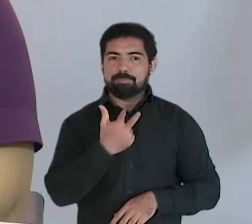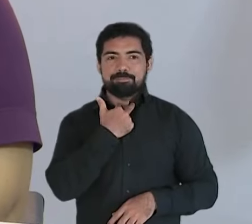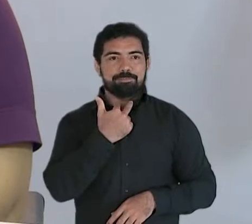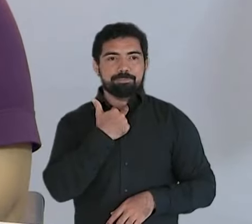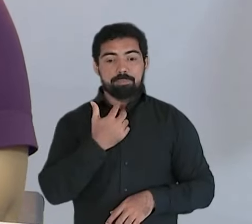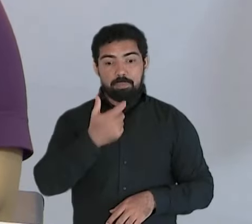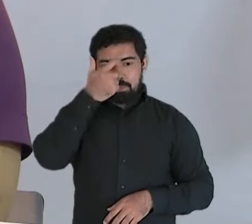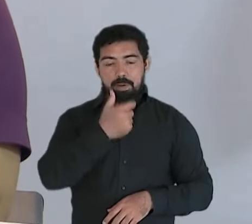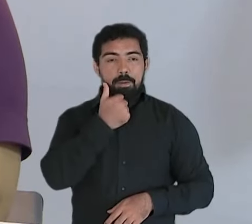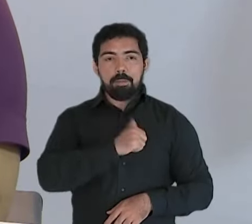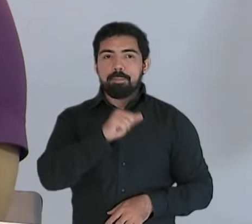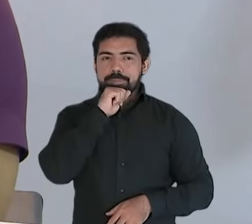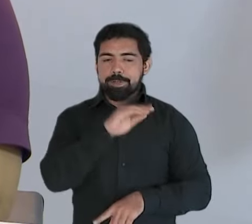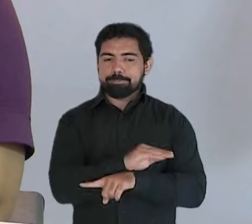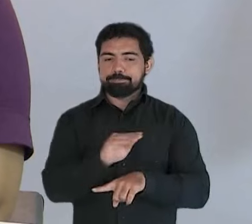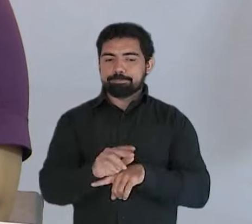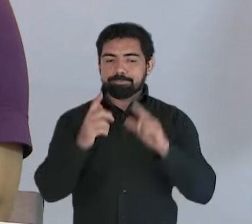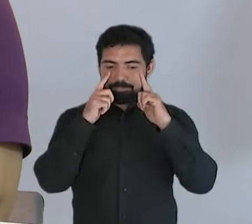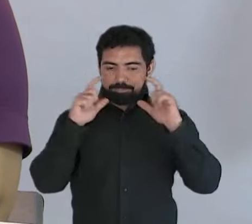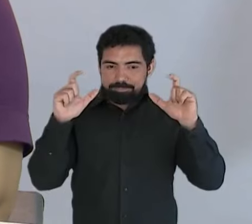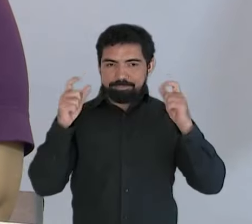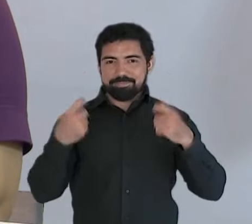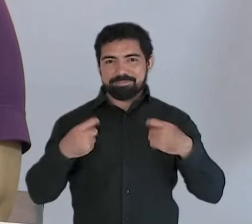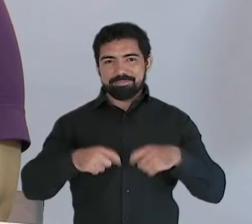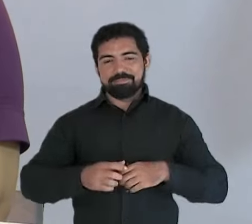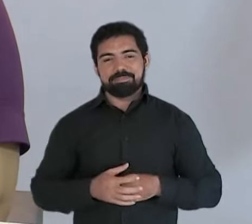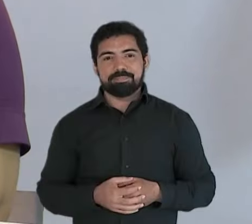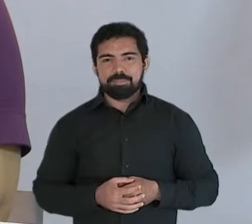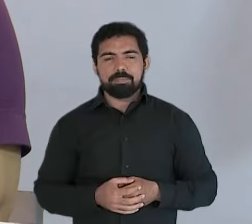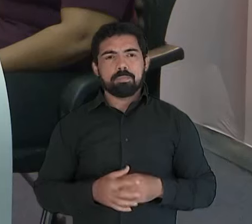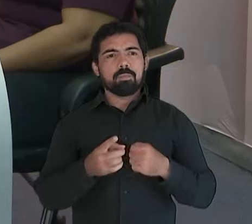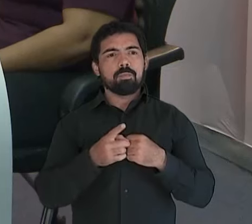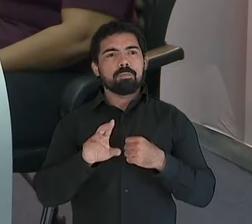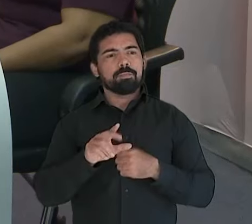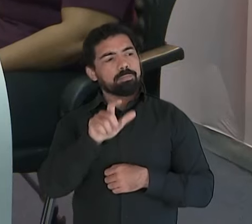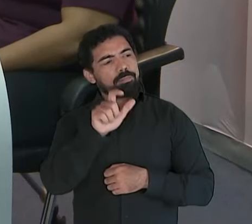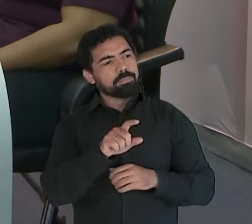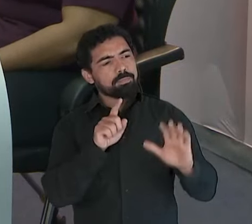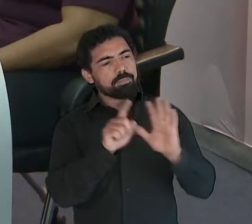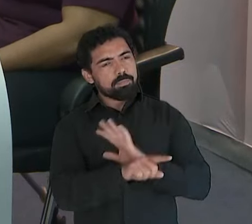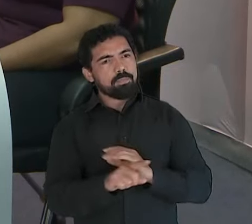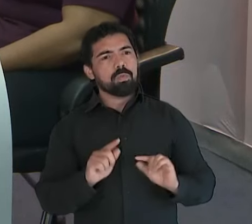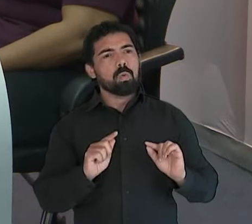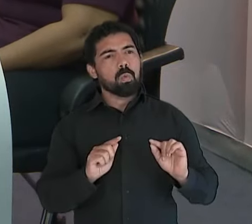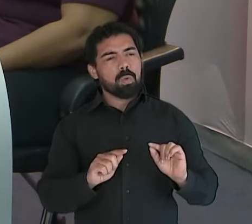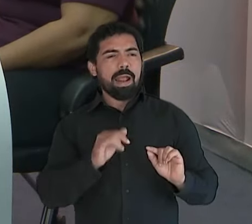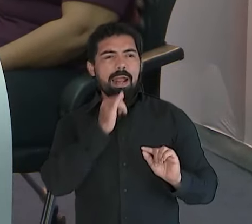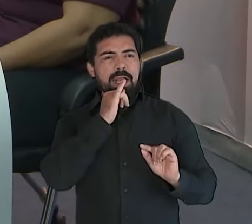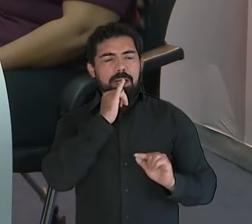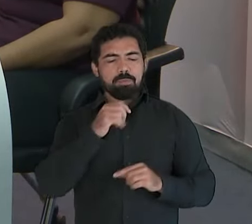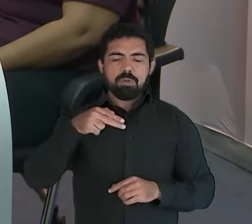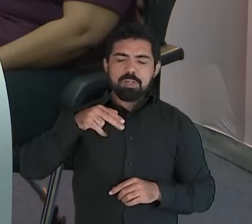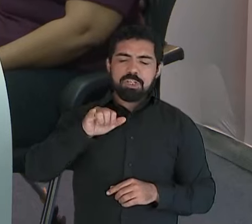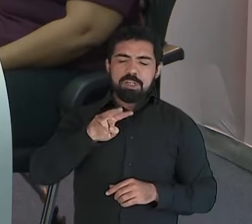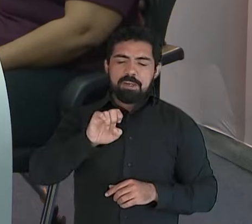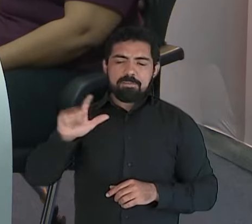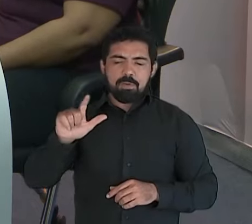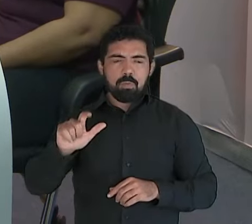mãe coruja, né? É, doutora, o que que são, para a gente até esclarecer, o que que são esses níveis, né, o